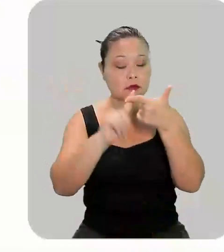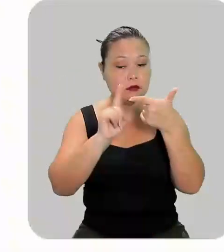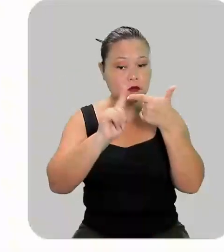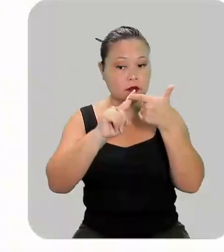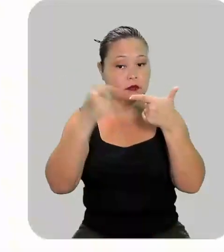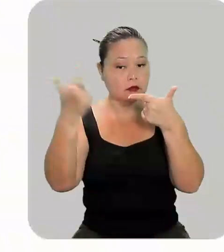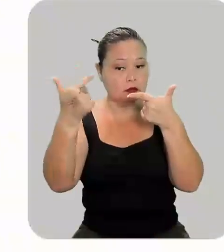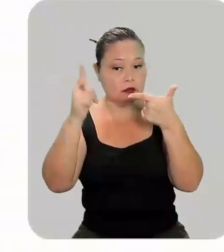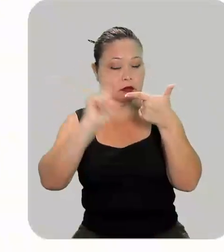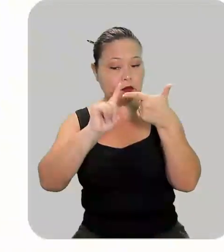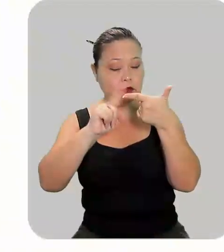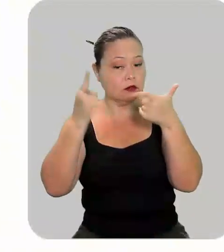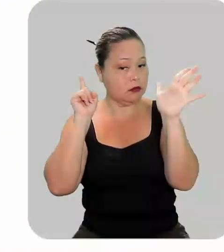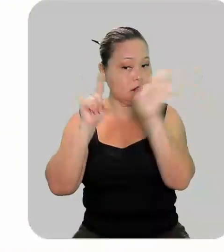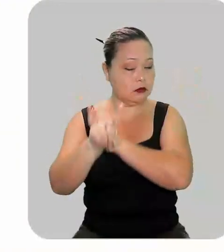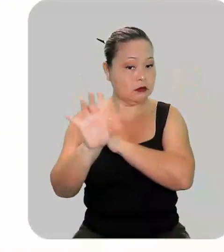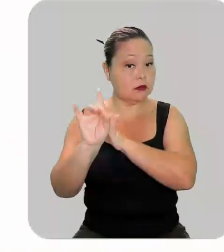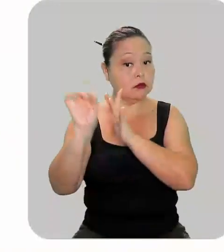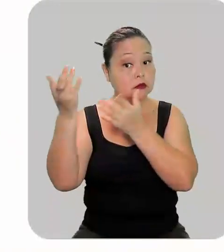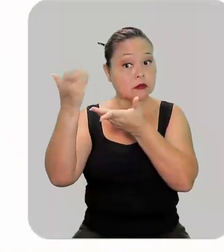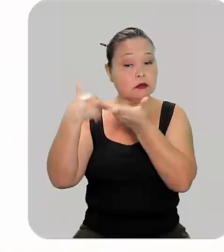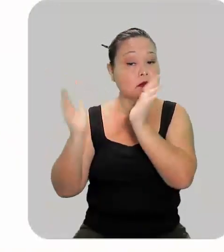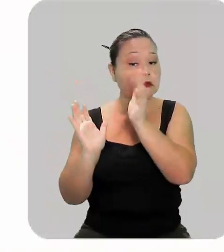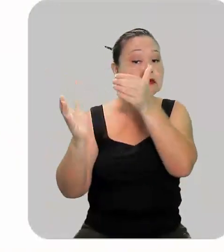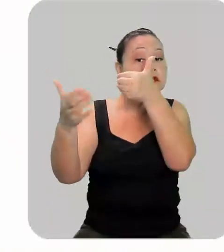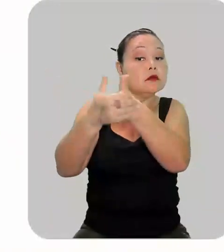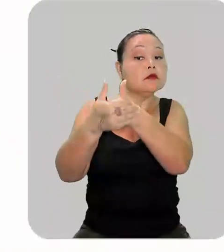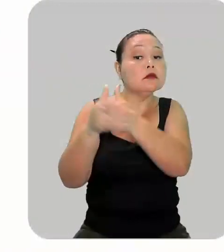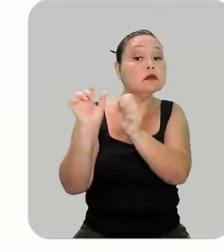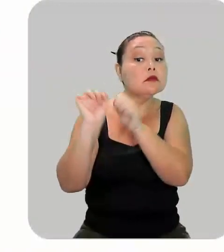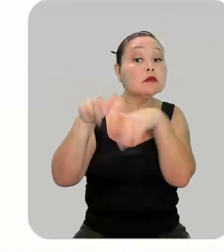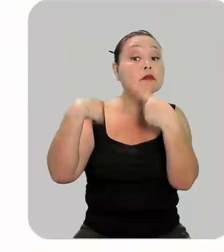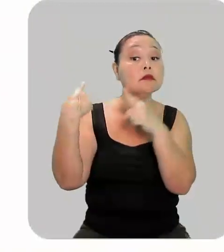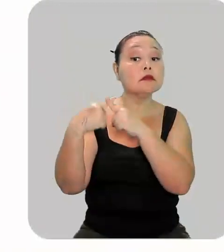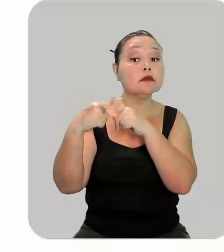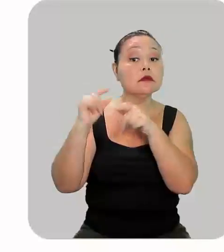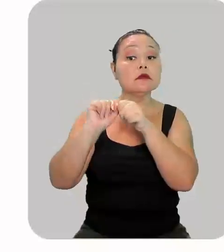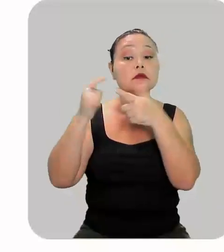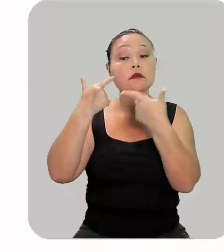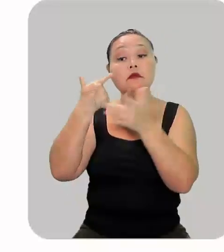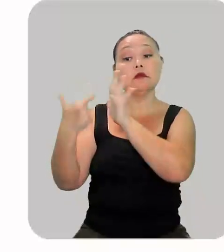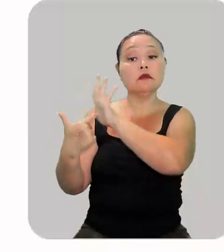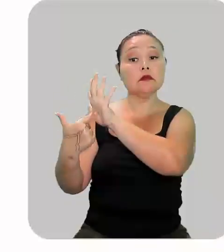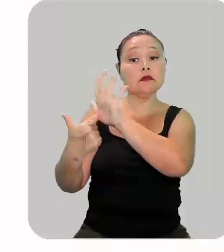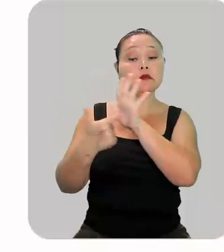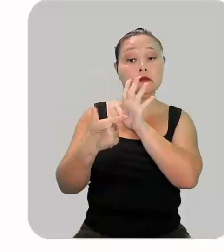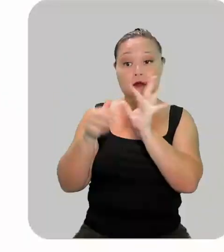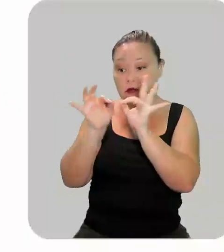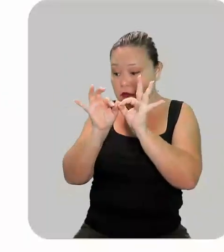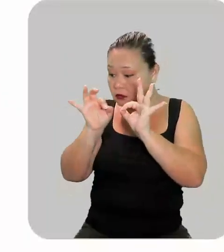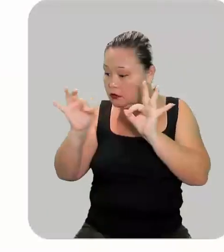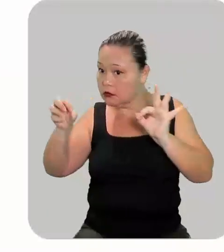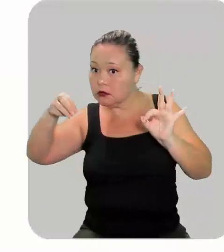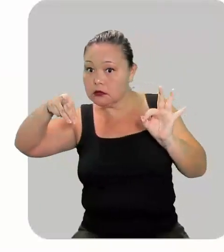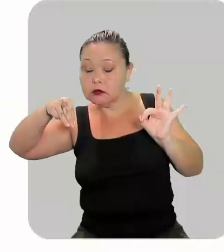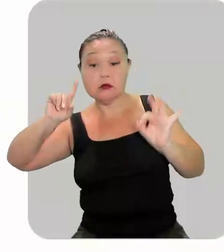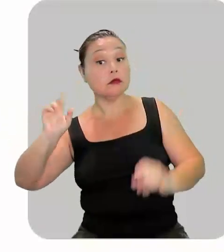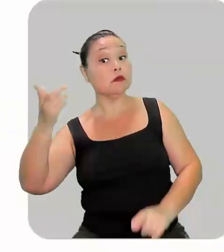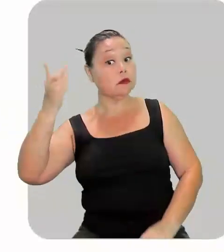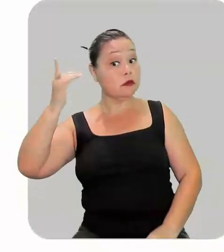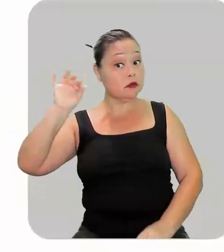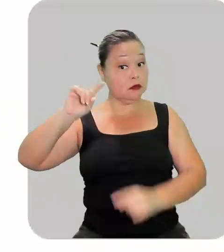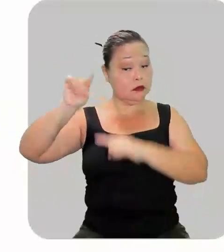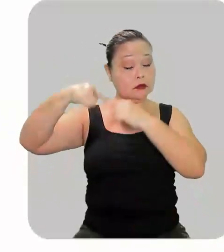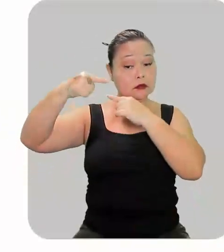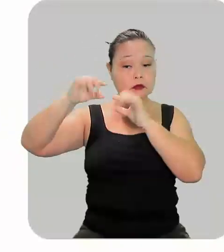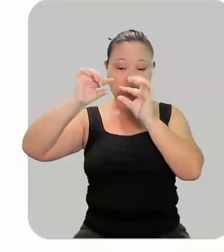Esse tópico não está na questão, lá está escondido. Por quê? Porque aqui tudo está em metros. E lá ele